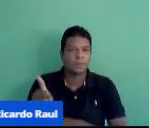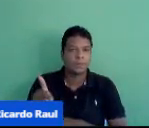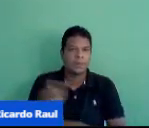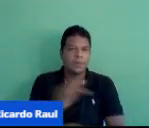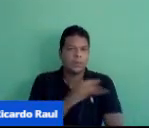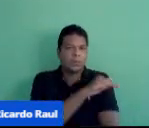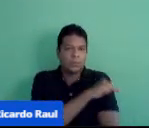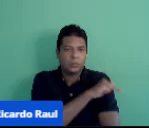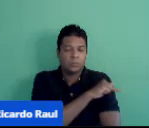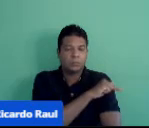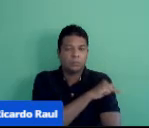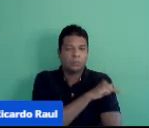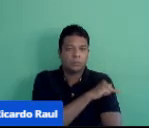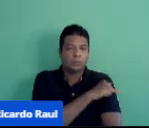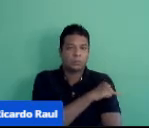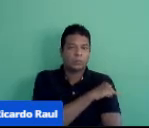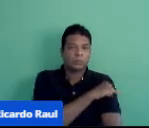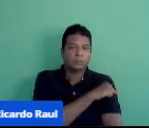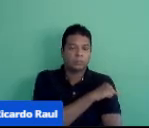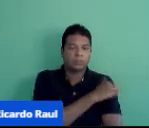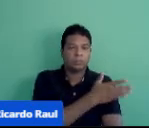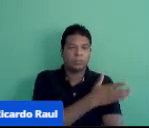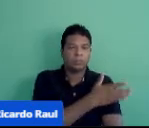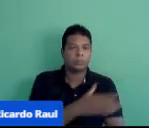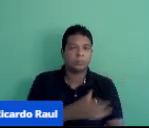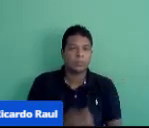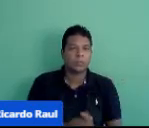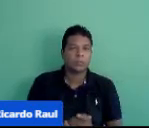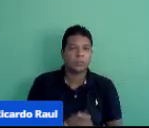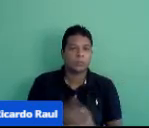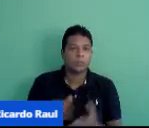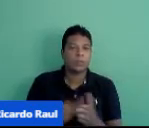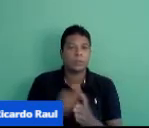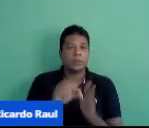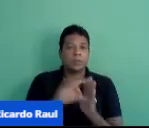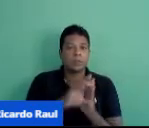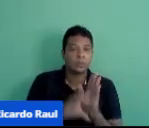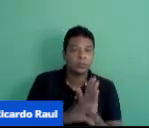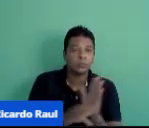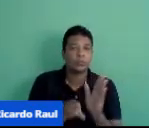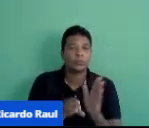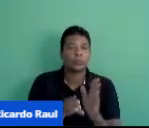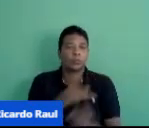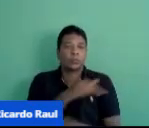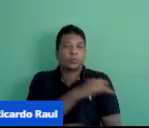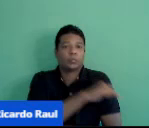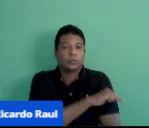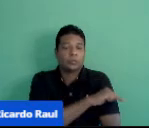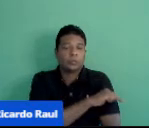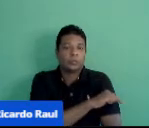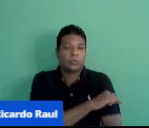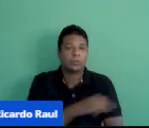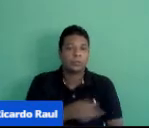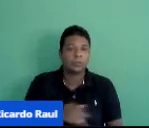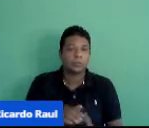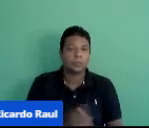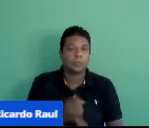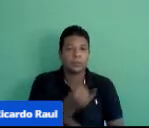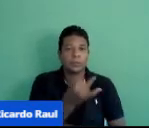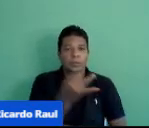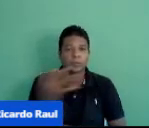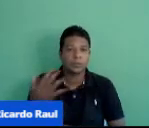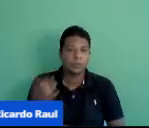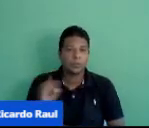ano, né? A gente está acostumado, se eu perguntar para vocês qual é o primeiro conteúdo que vocês trabalham no 7º ano, acho que vocês vão falar para mim números inteiros, né? Estou errado ou não?